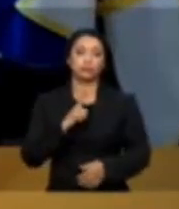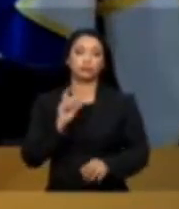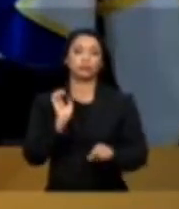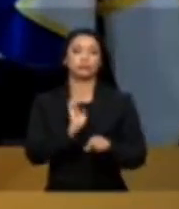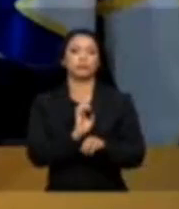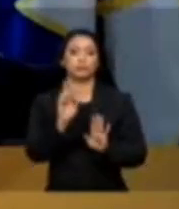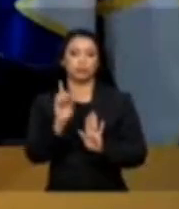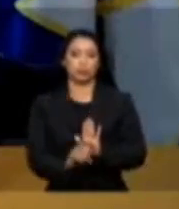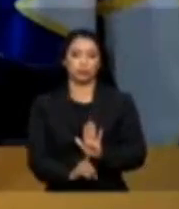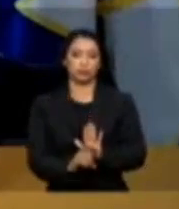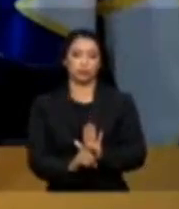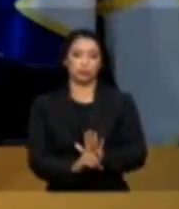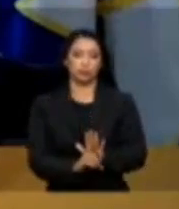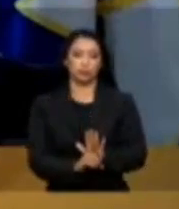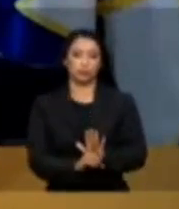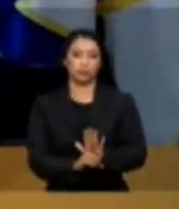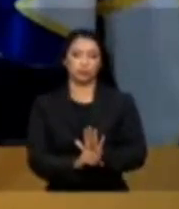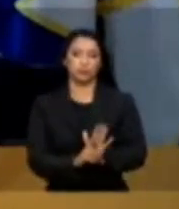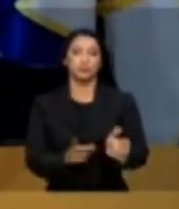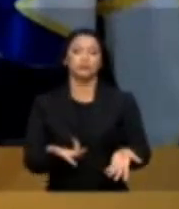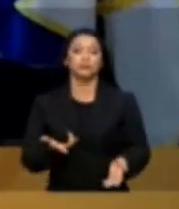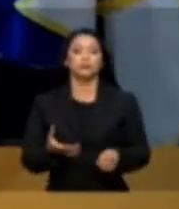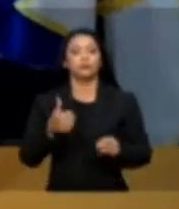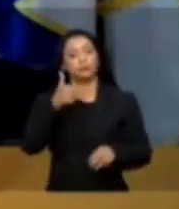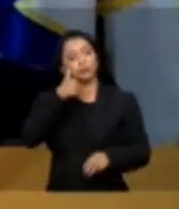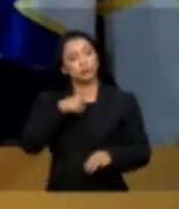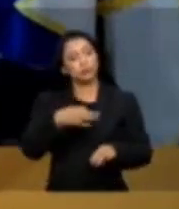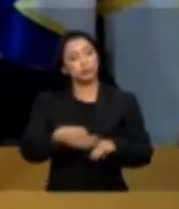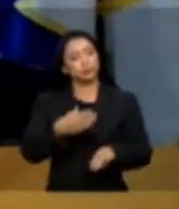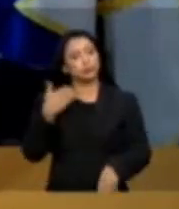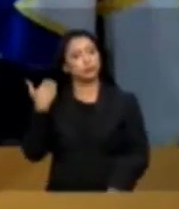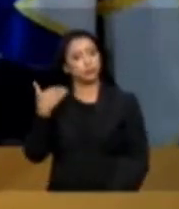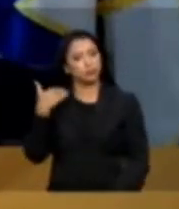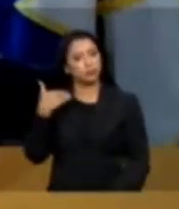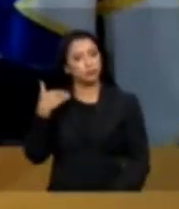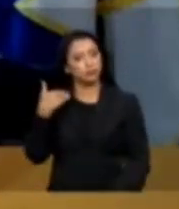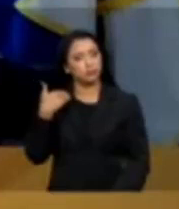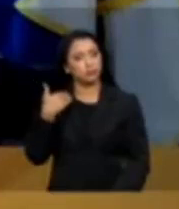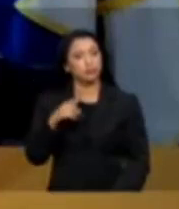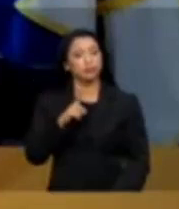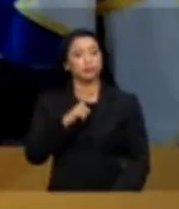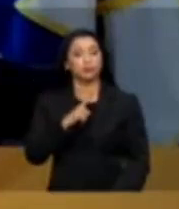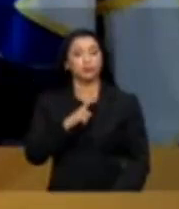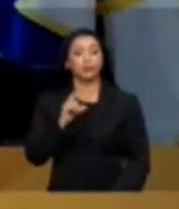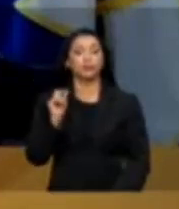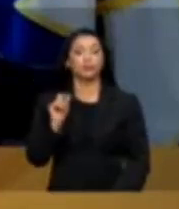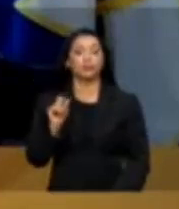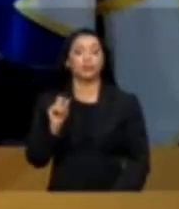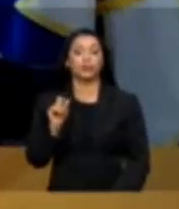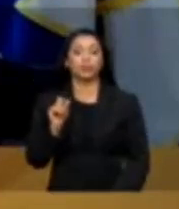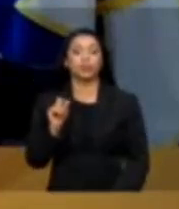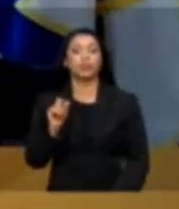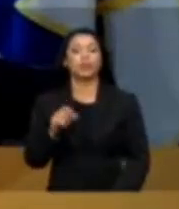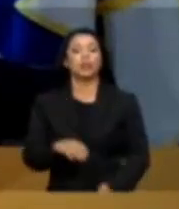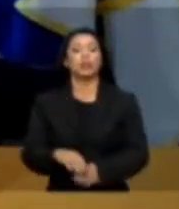de Direito. A eminente ministra e professora Carmen Lúcia Antunes Rocha, que coordenou uma das